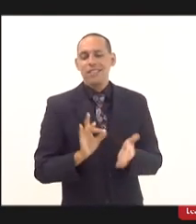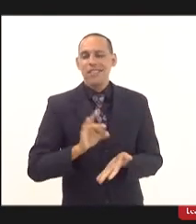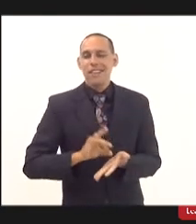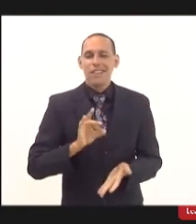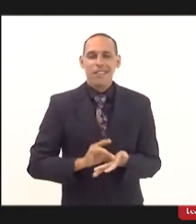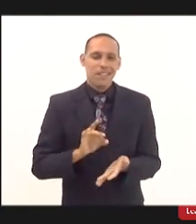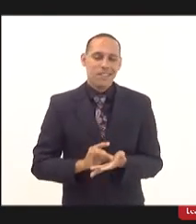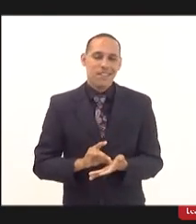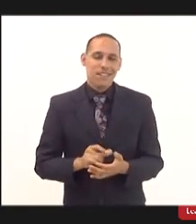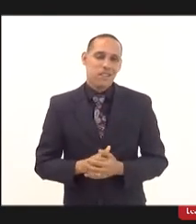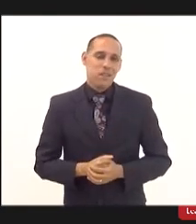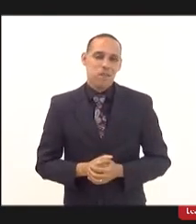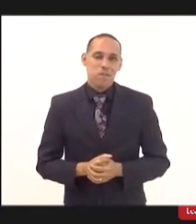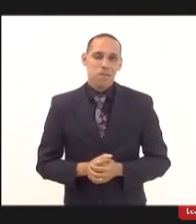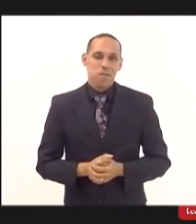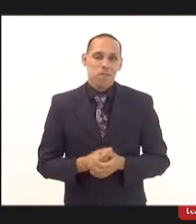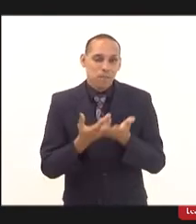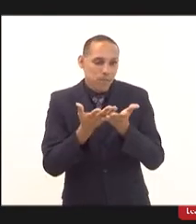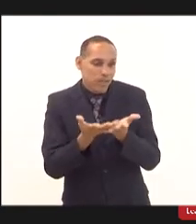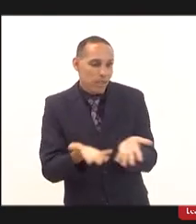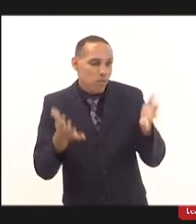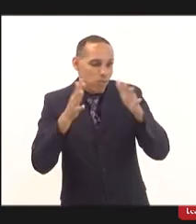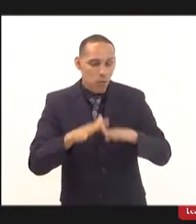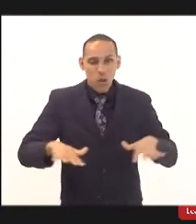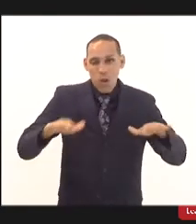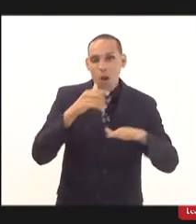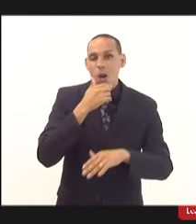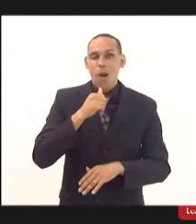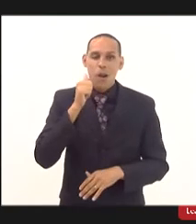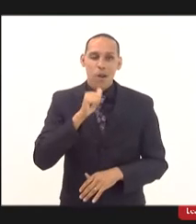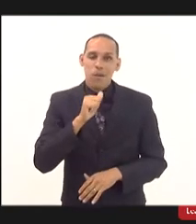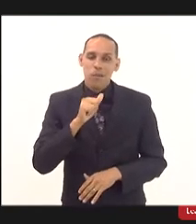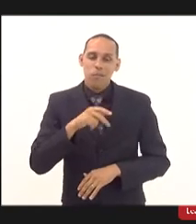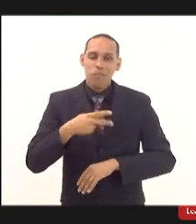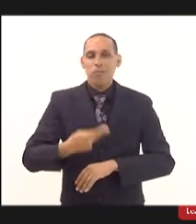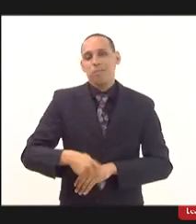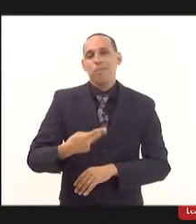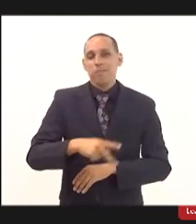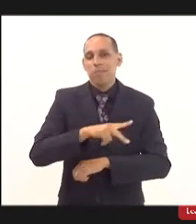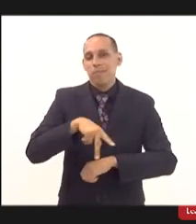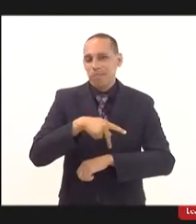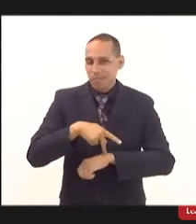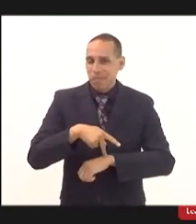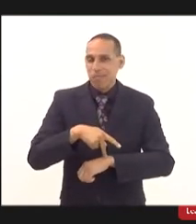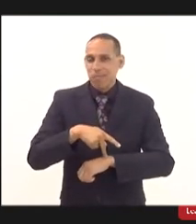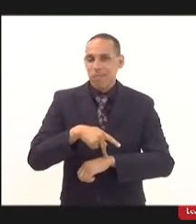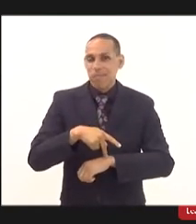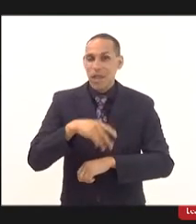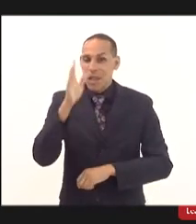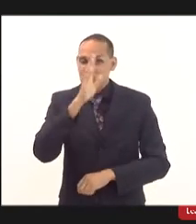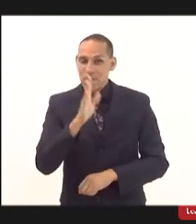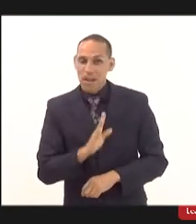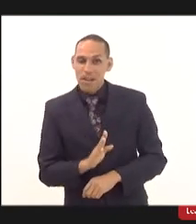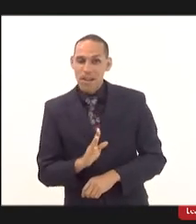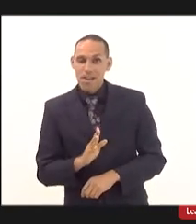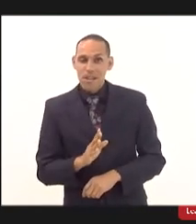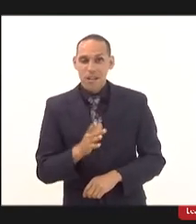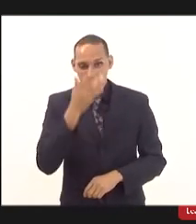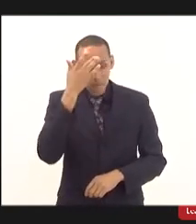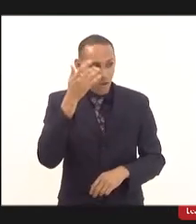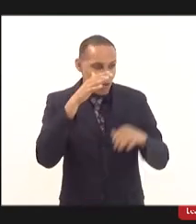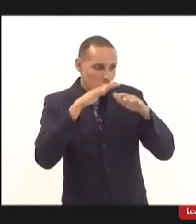verdadeiro Brasil aos brasileiros e brasileiras e que os brasileiros e as brasileiras